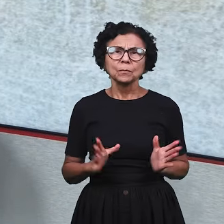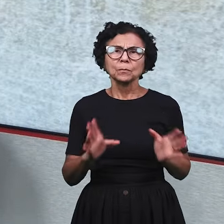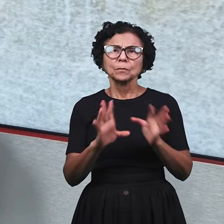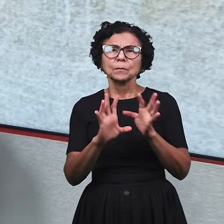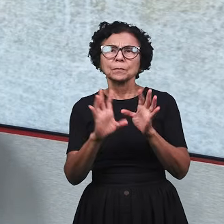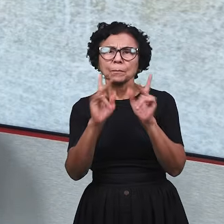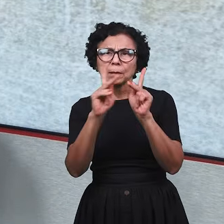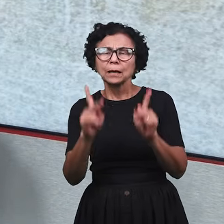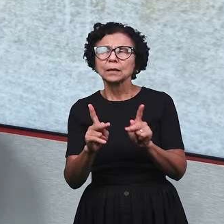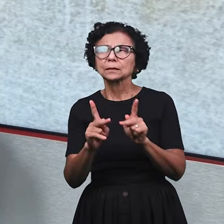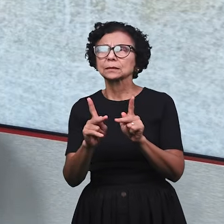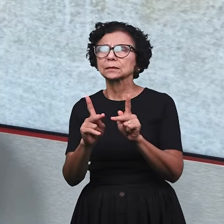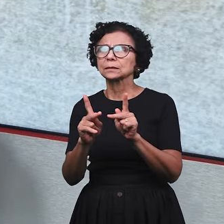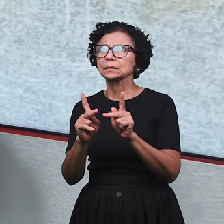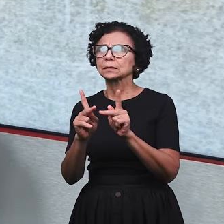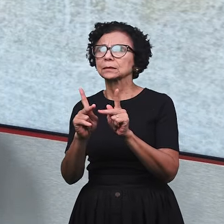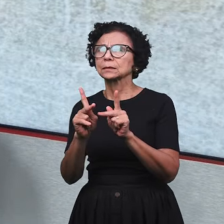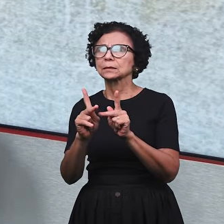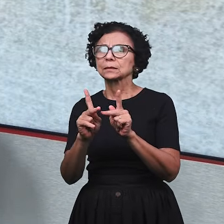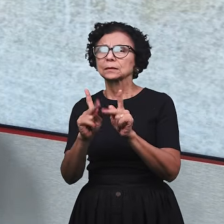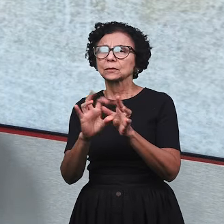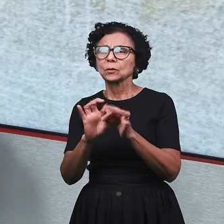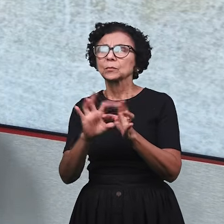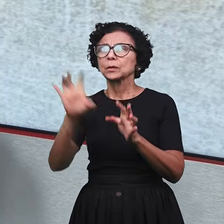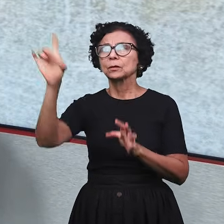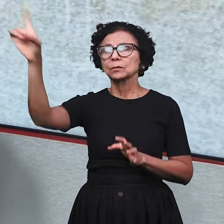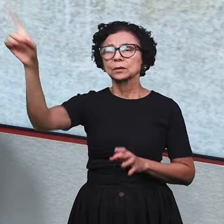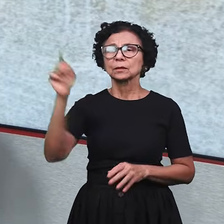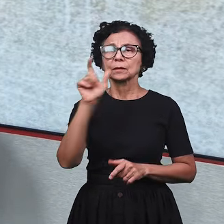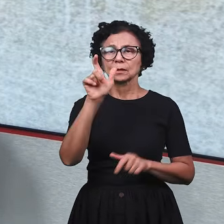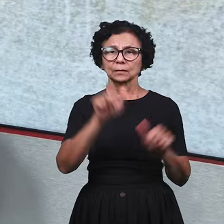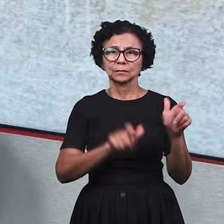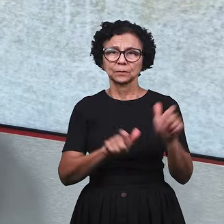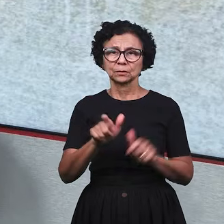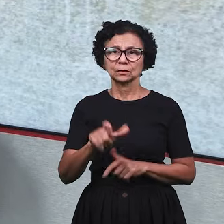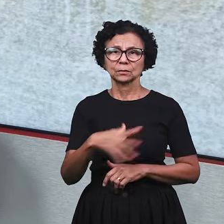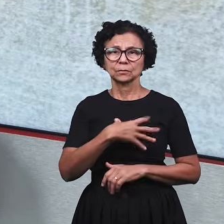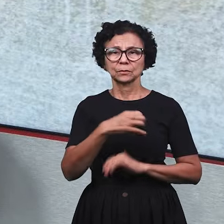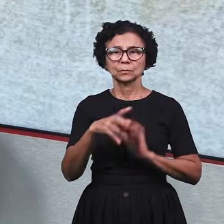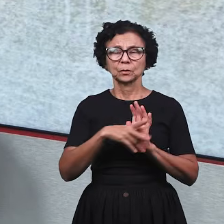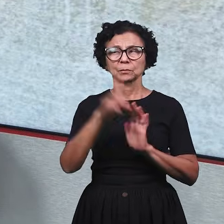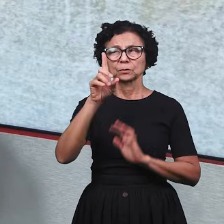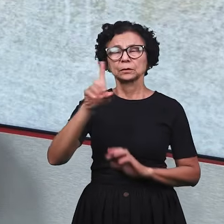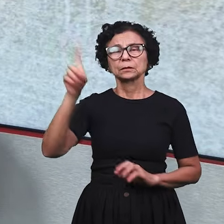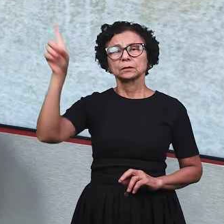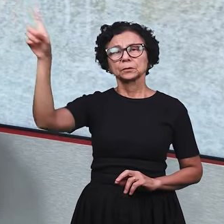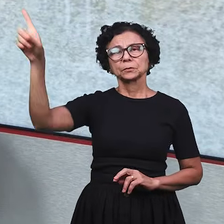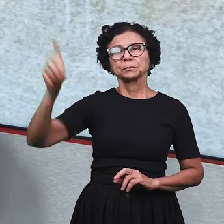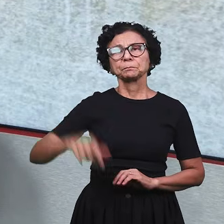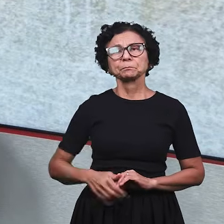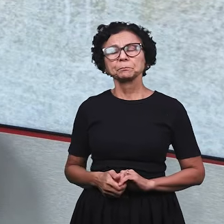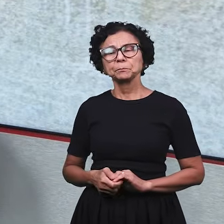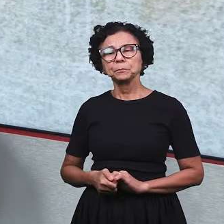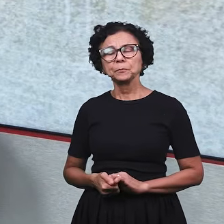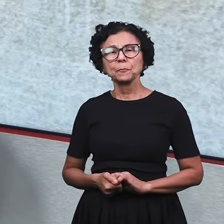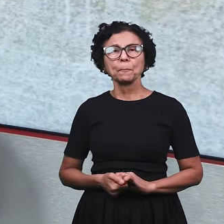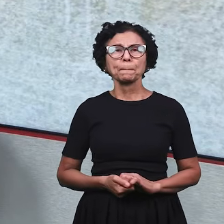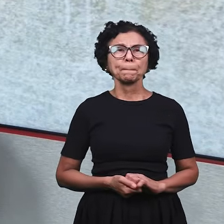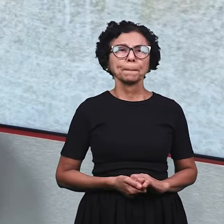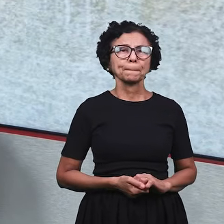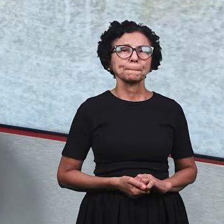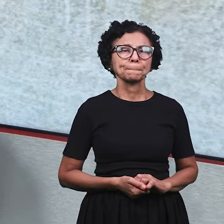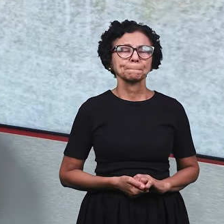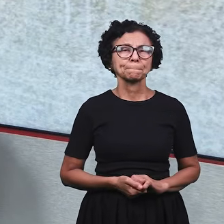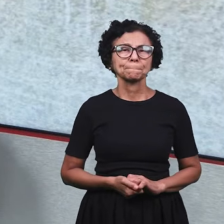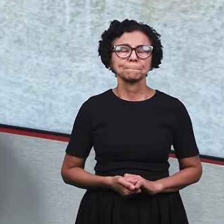com Deus, eles serão chamados de filhos de Deus. Aquilo que você está ouvindo nessa